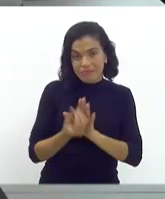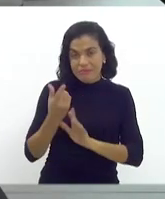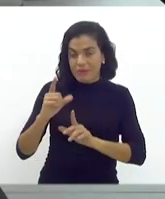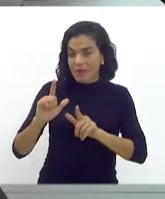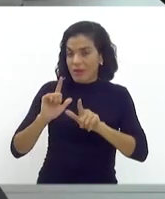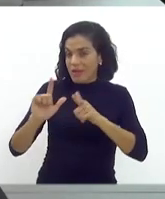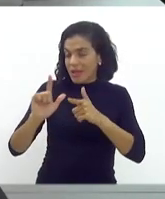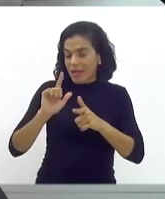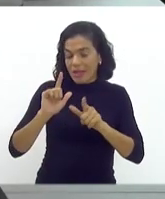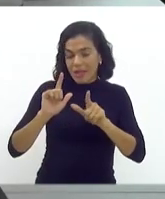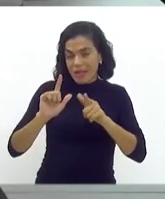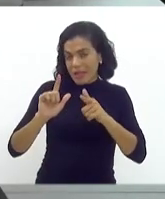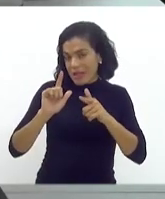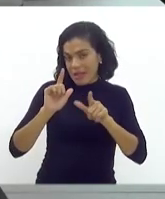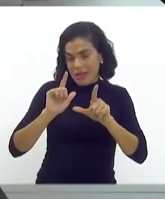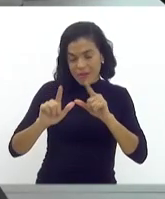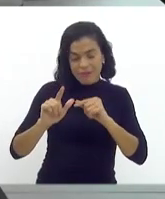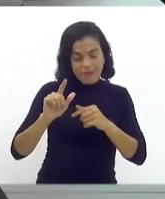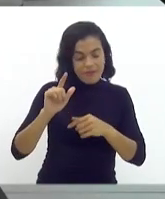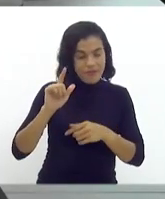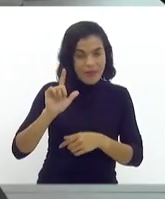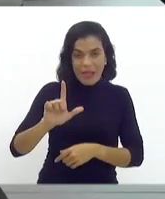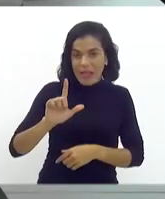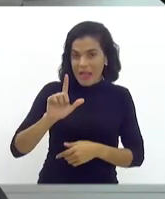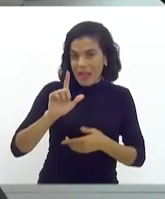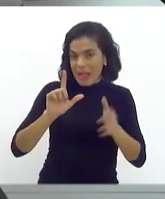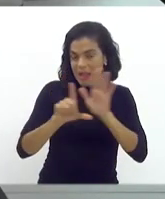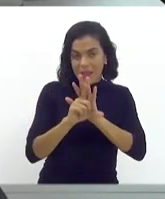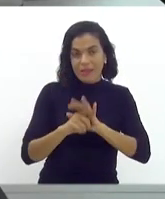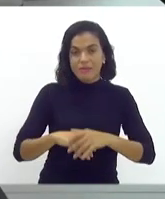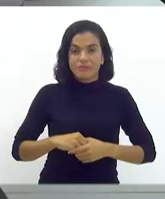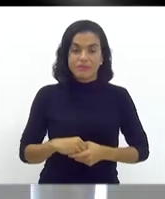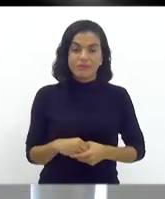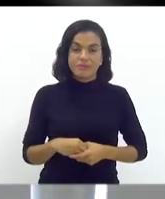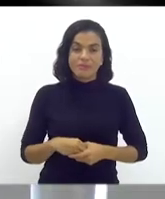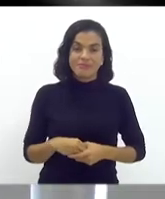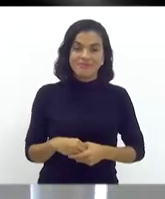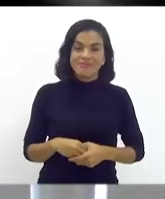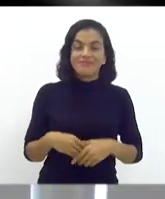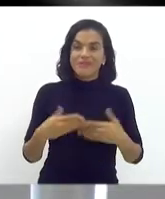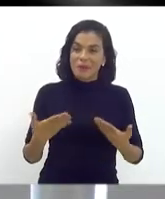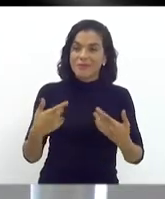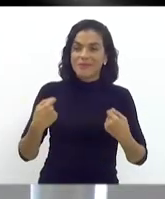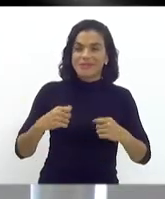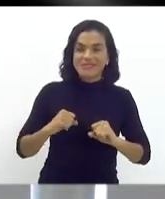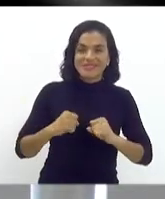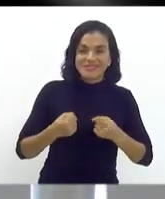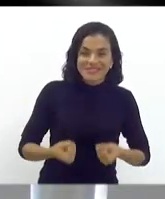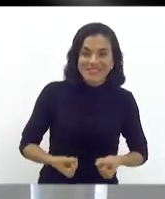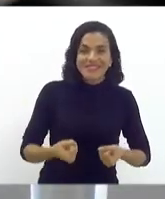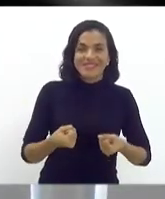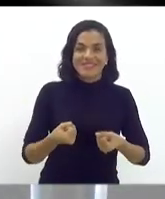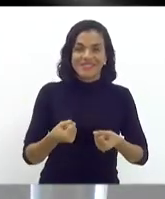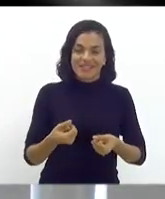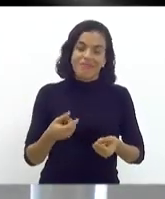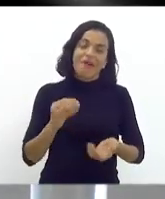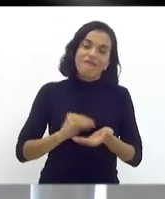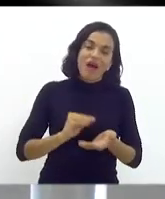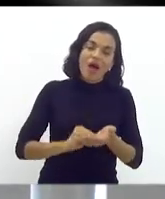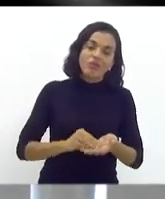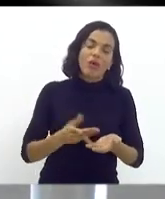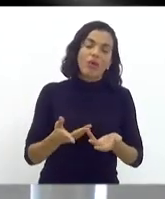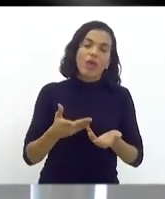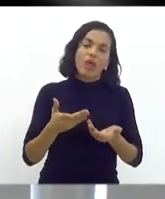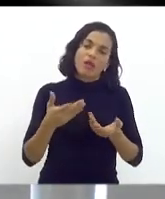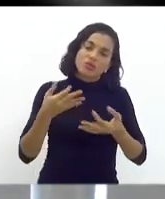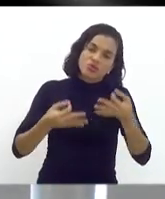o novo Código de Processo Penal a gente vai precisar realmente se esforçar para a gente tentar evitar injustiças e